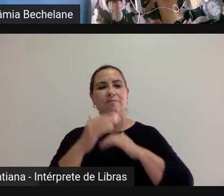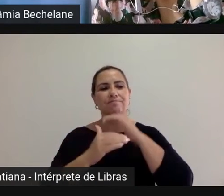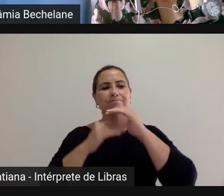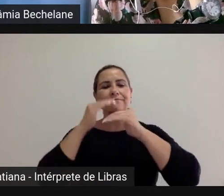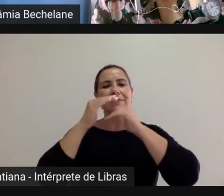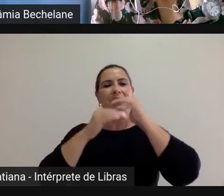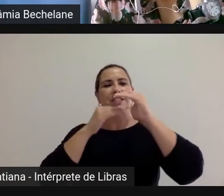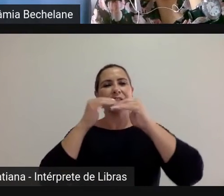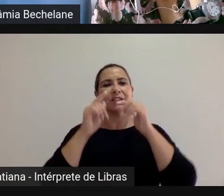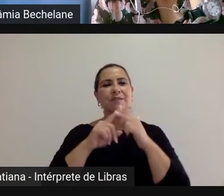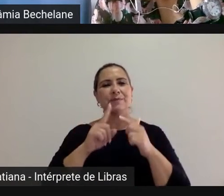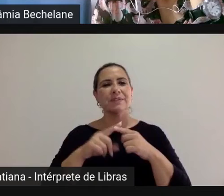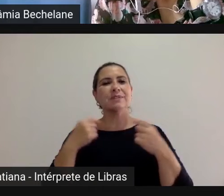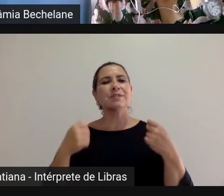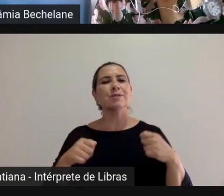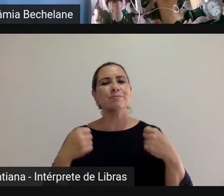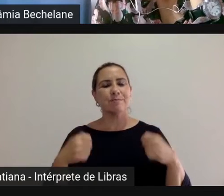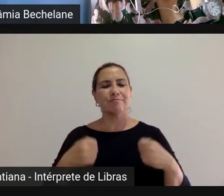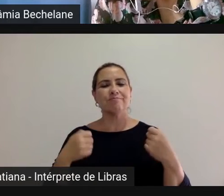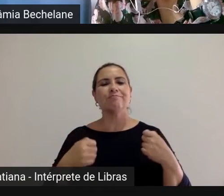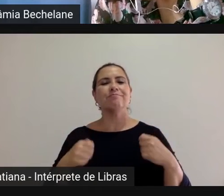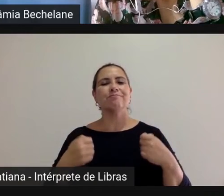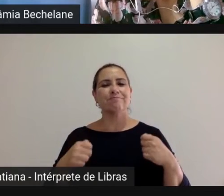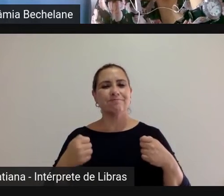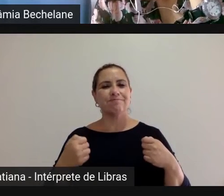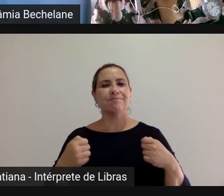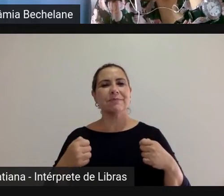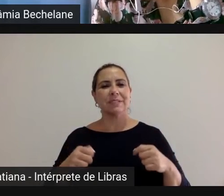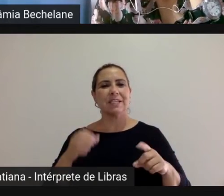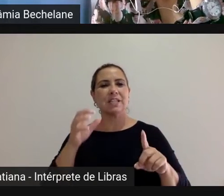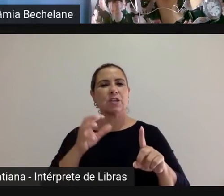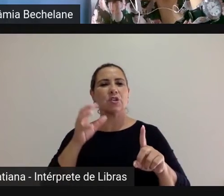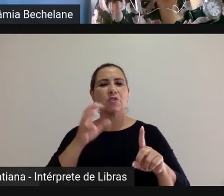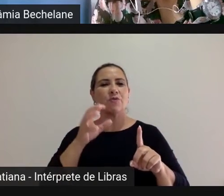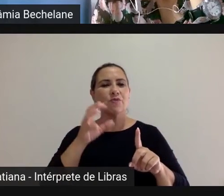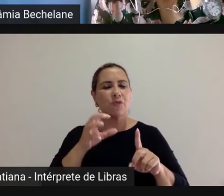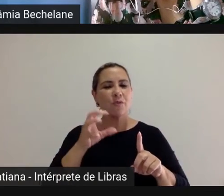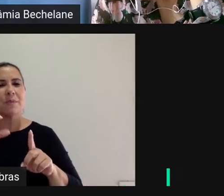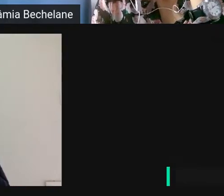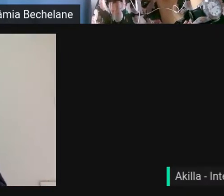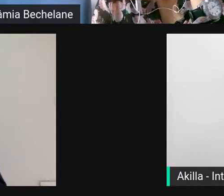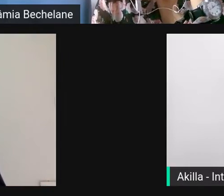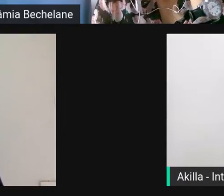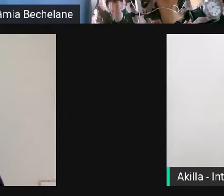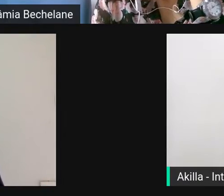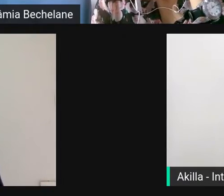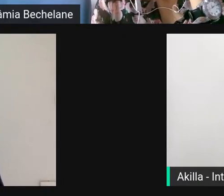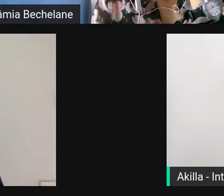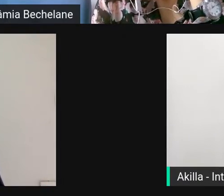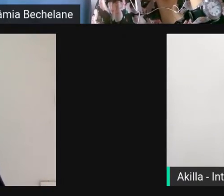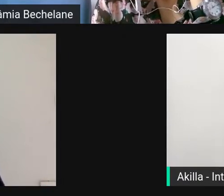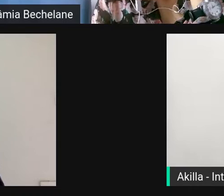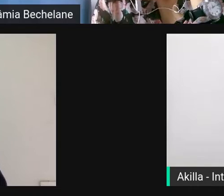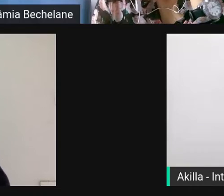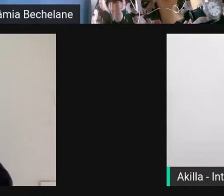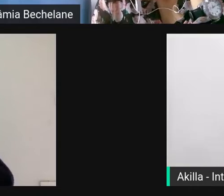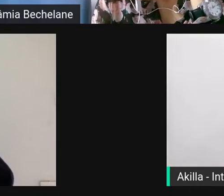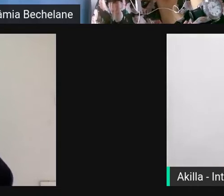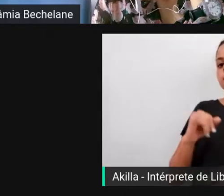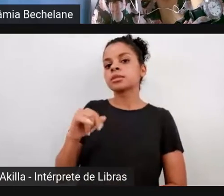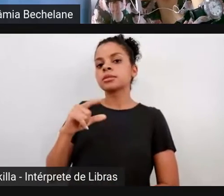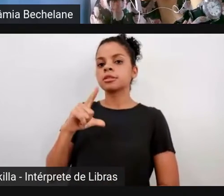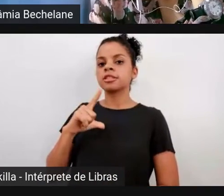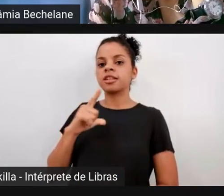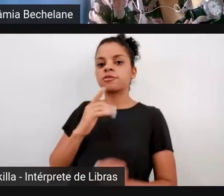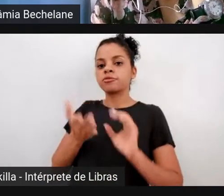sentiu uma necessidade de combater informações erradas a respeito da Câmara e do Senado. Se houve um investimento